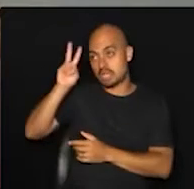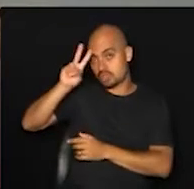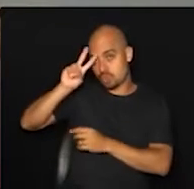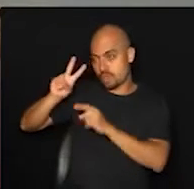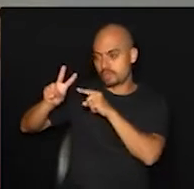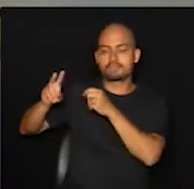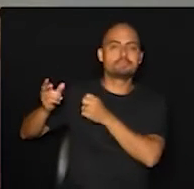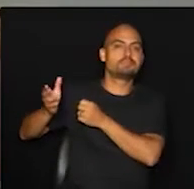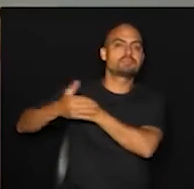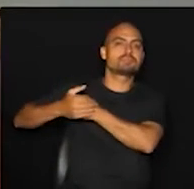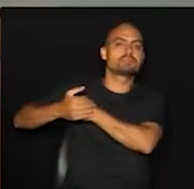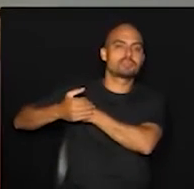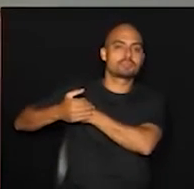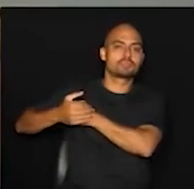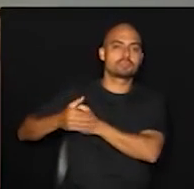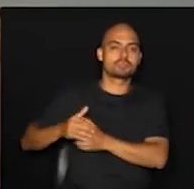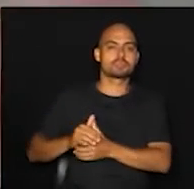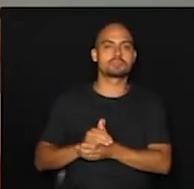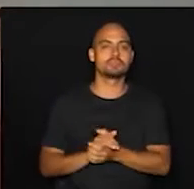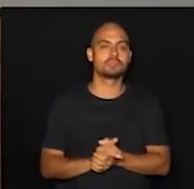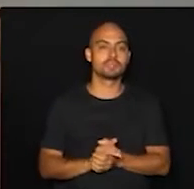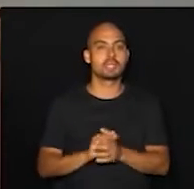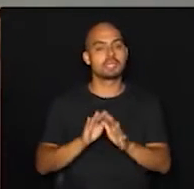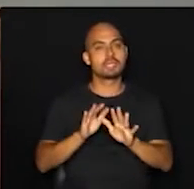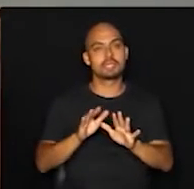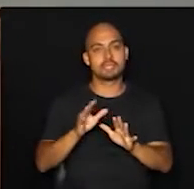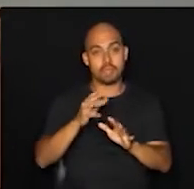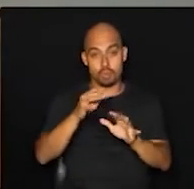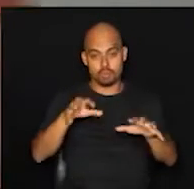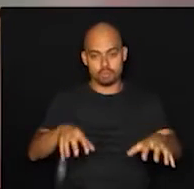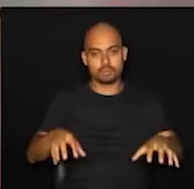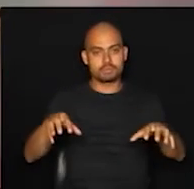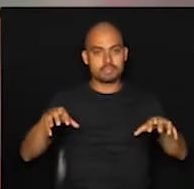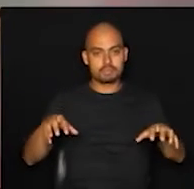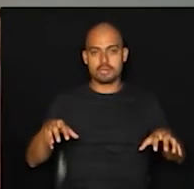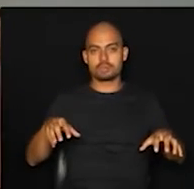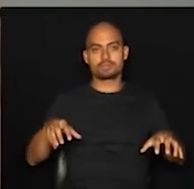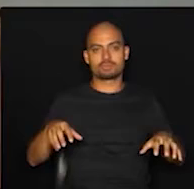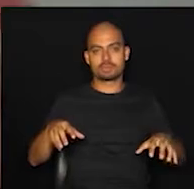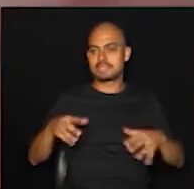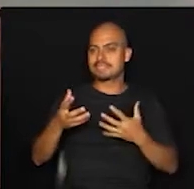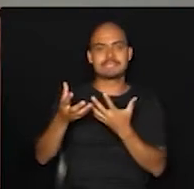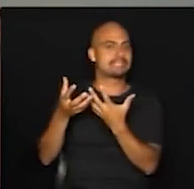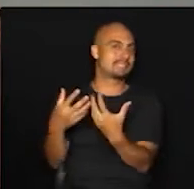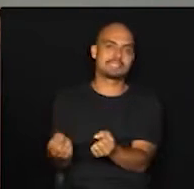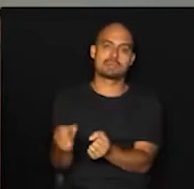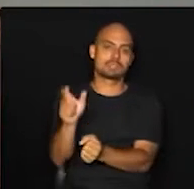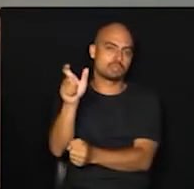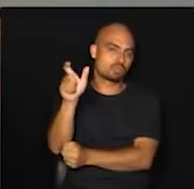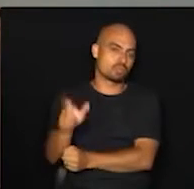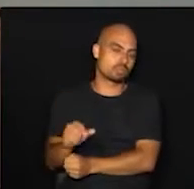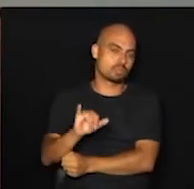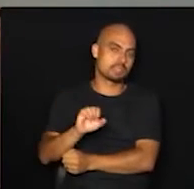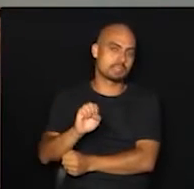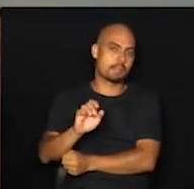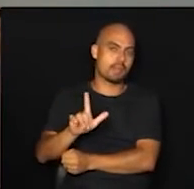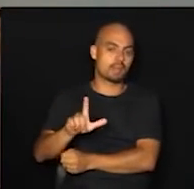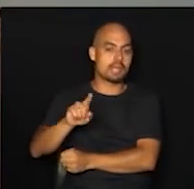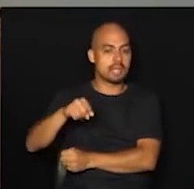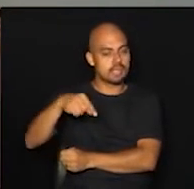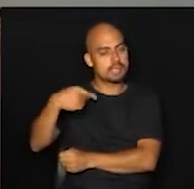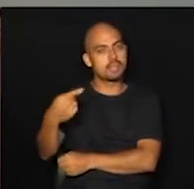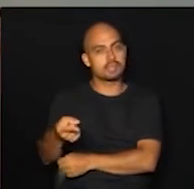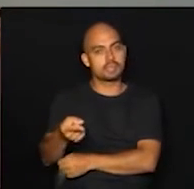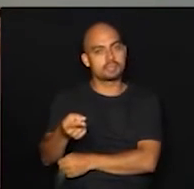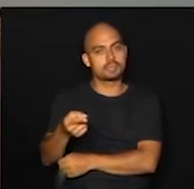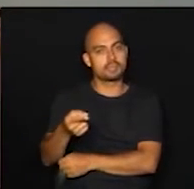que foi a própria aristocracia imperial não aderindo à República e sim depois, claro, se conformando.